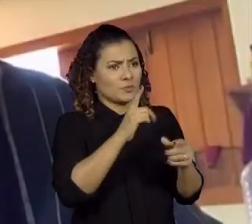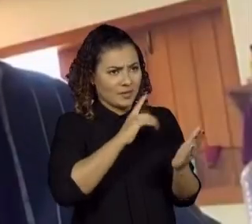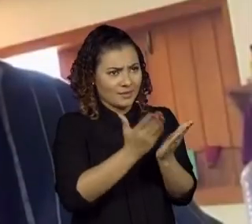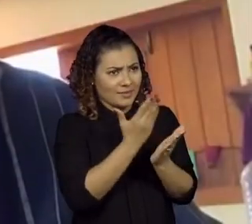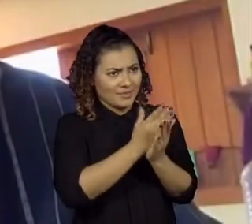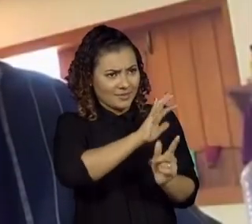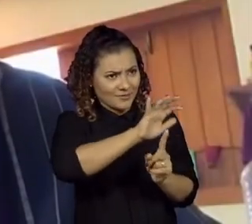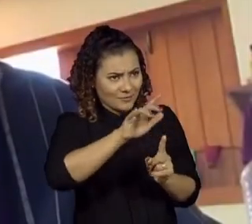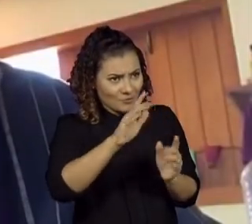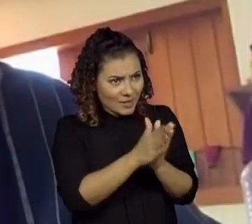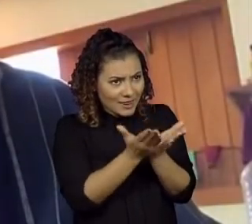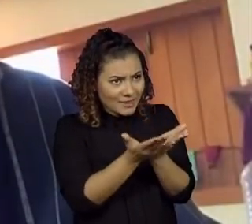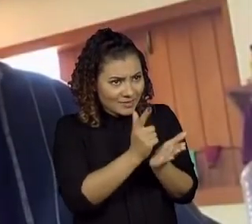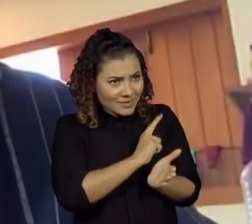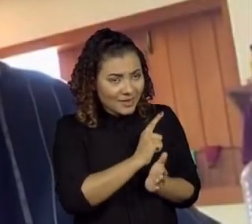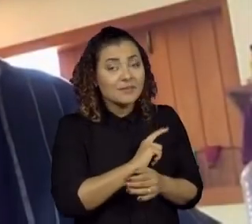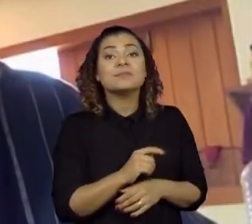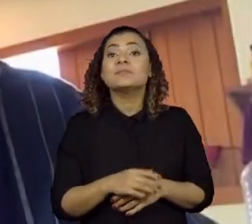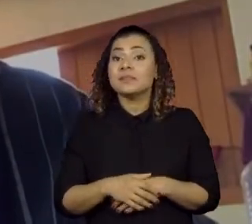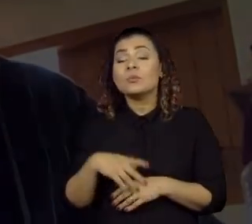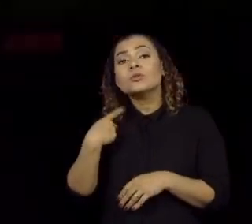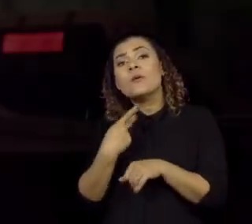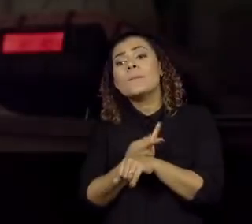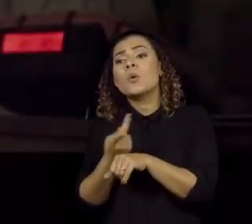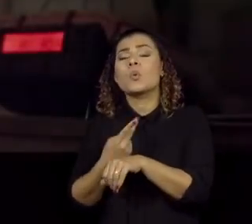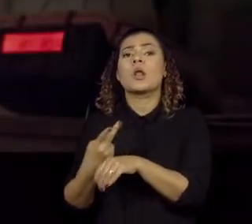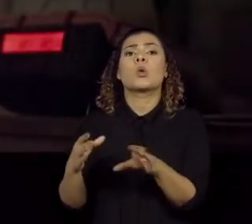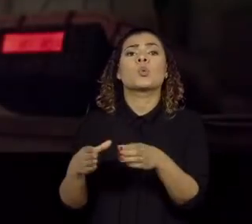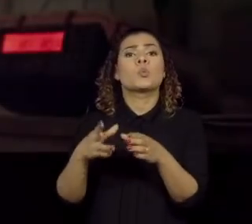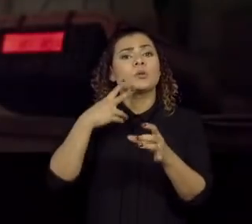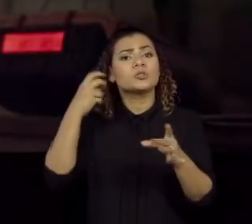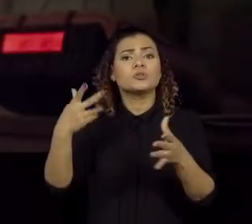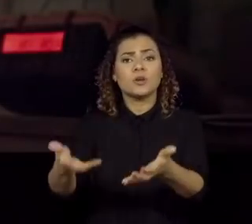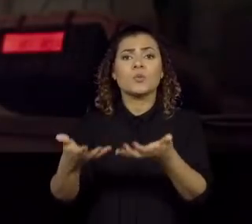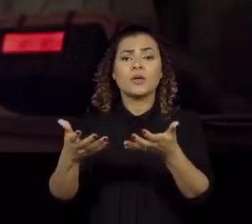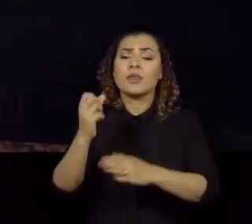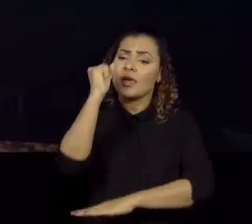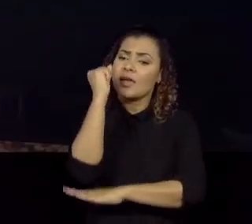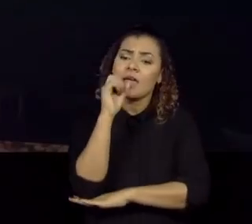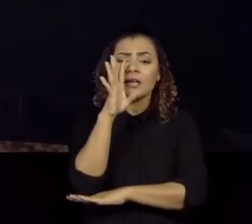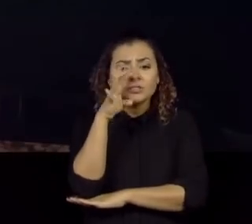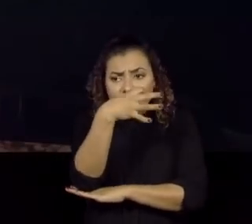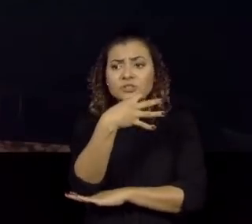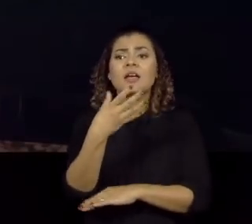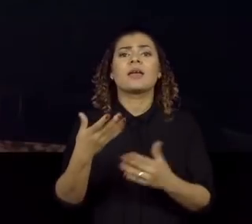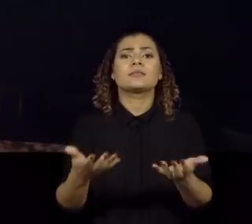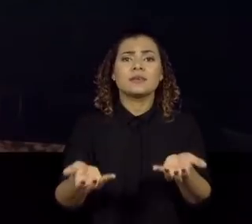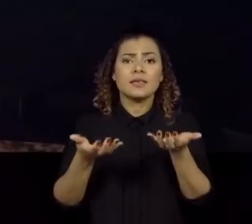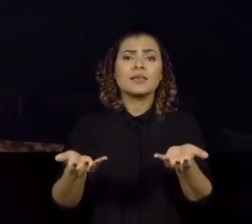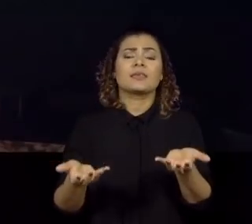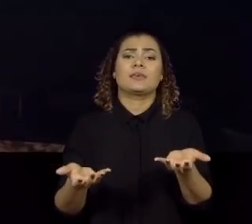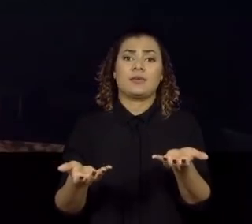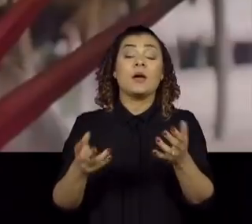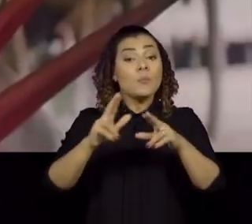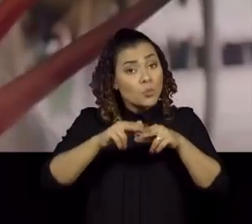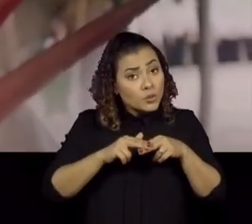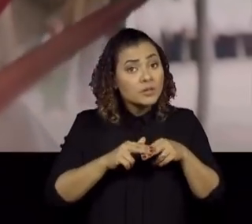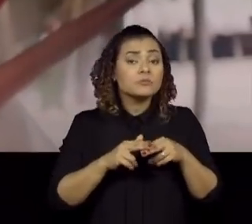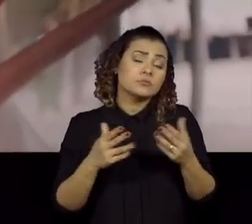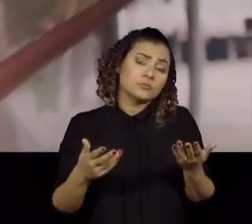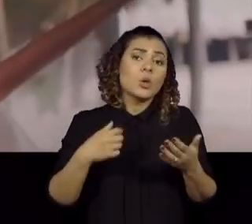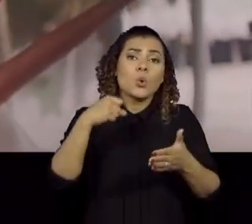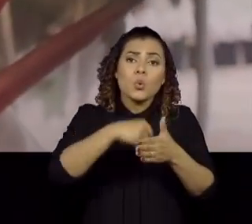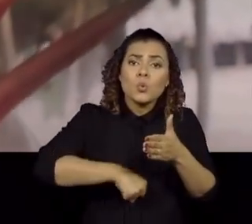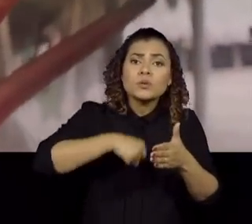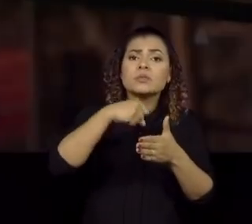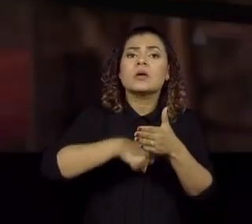procurando justamente um grupo indígena para fazer um filme sobre a resistência dos pajés, dos xamãs, né? Que estão